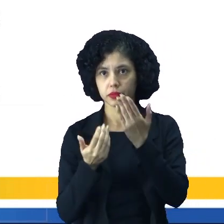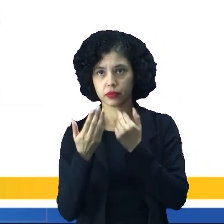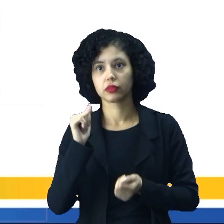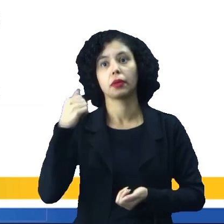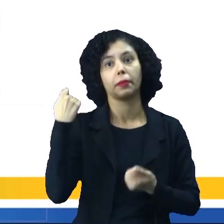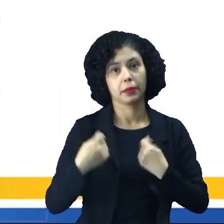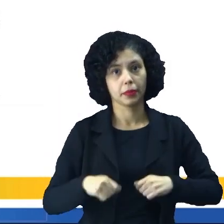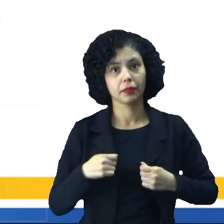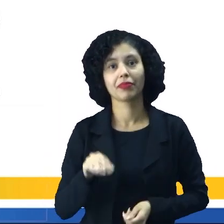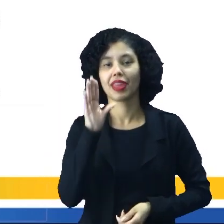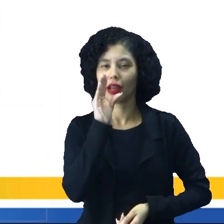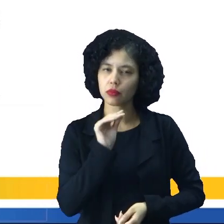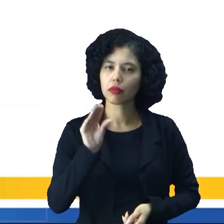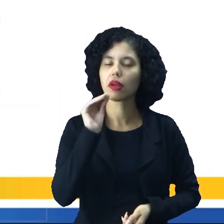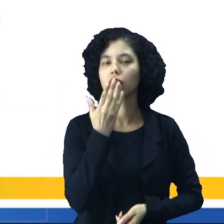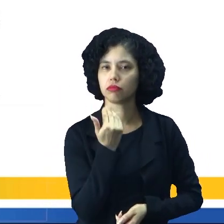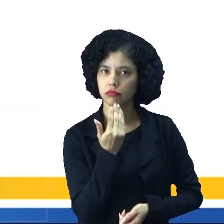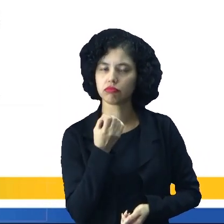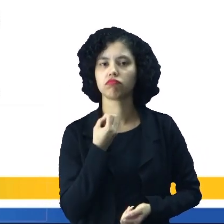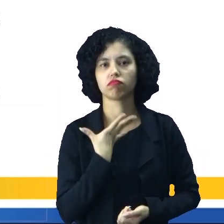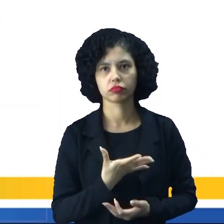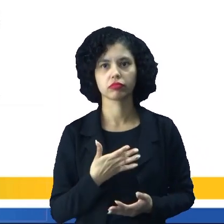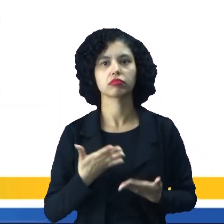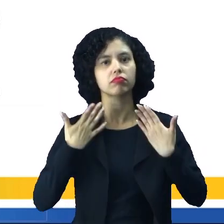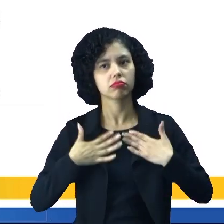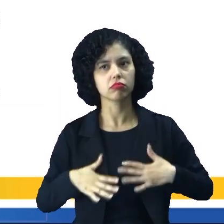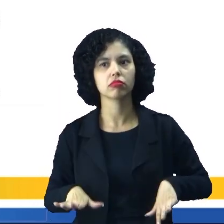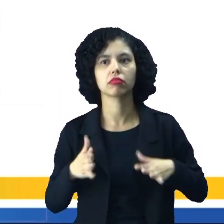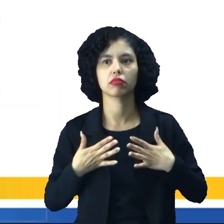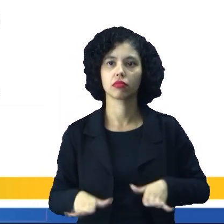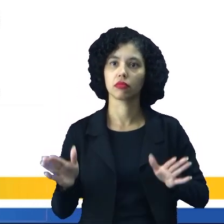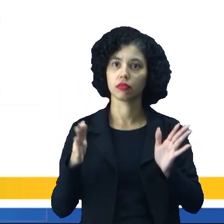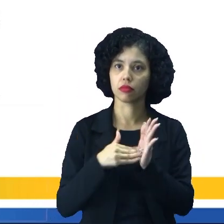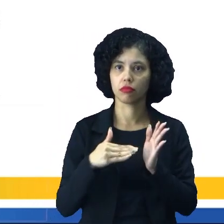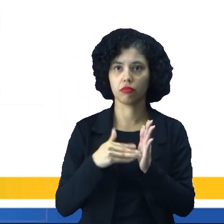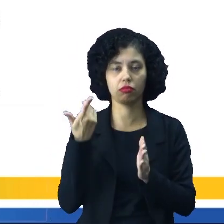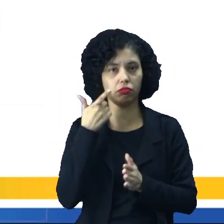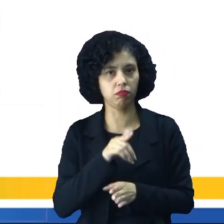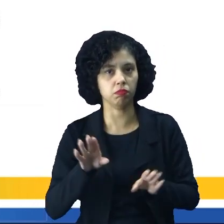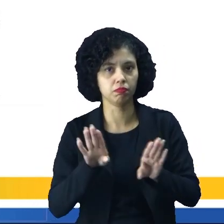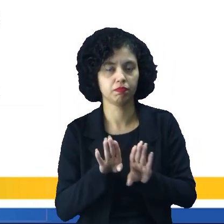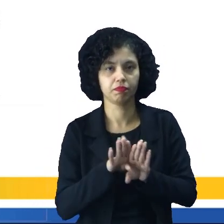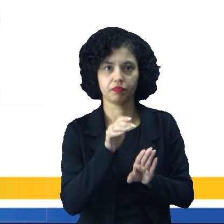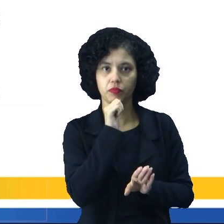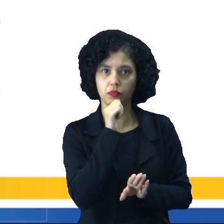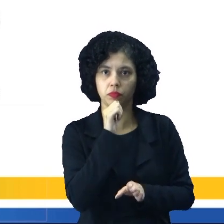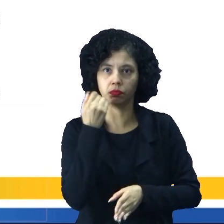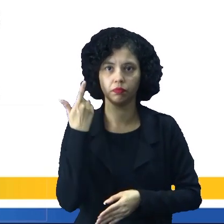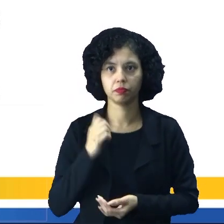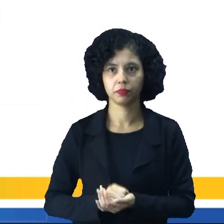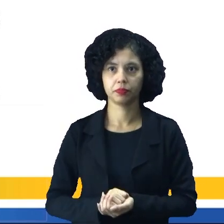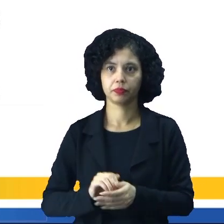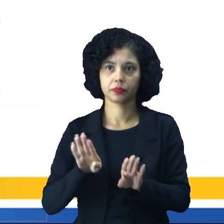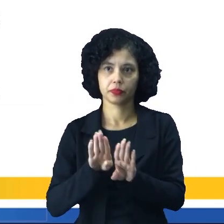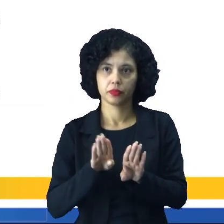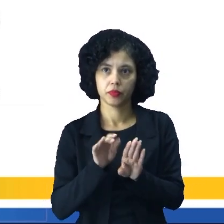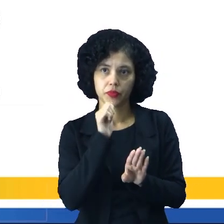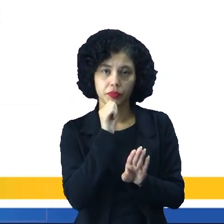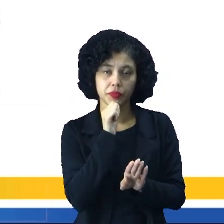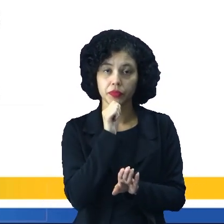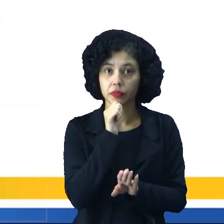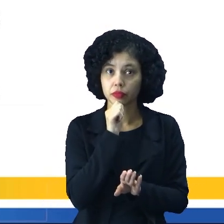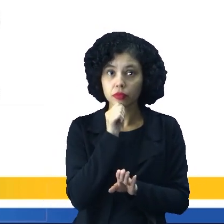primeiramente é necessário mastigar bem os alimentos, devagar, até que a saliva consiga ajudar na quebra de carboidratos ingeridos. Além